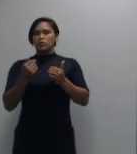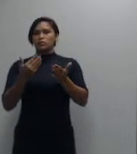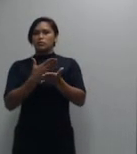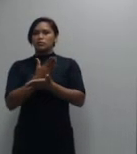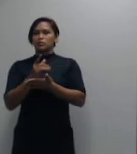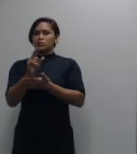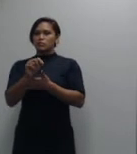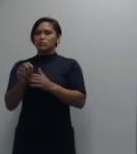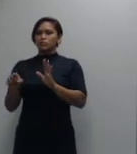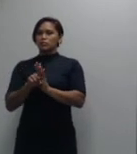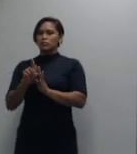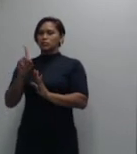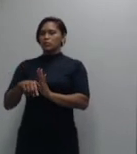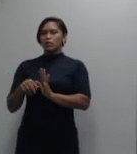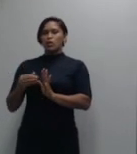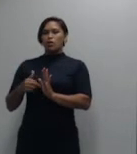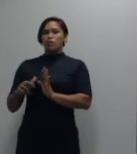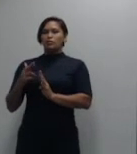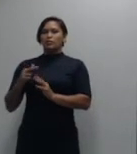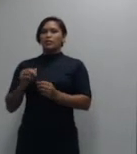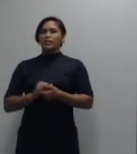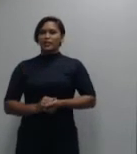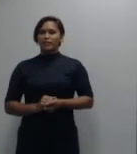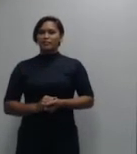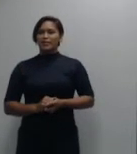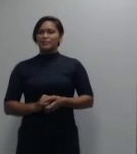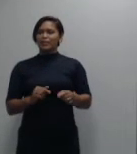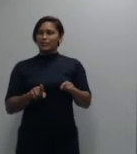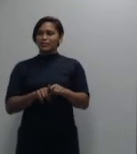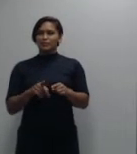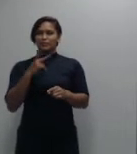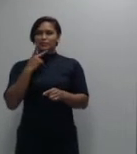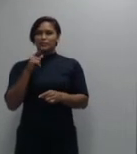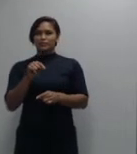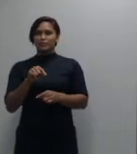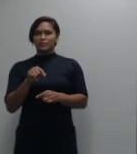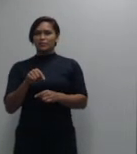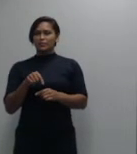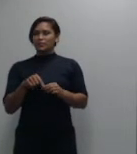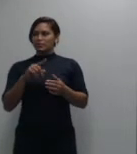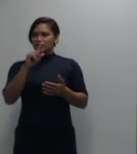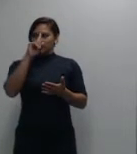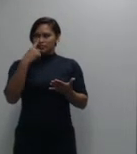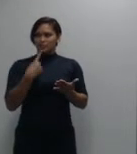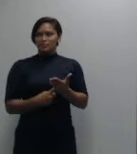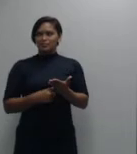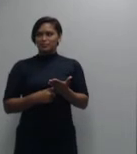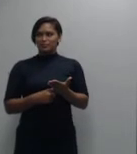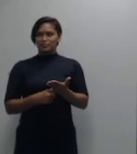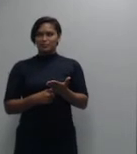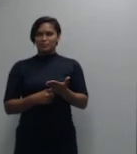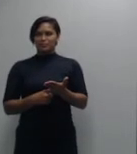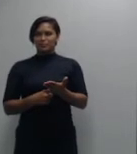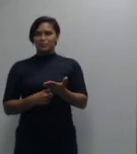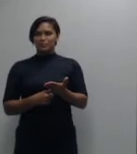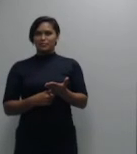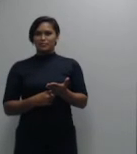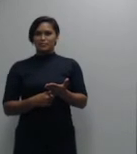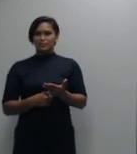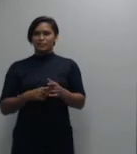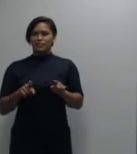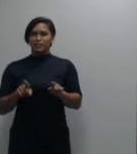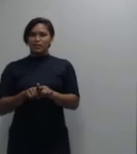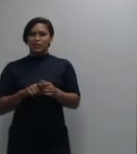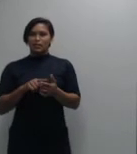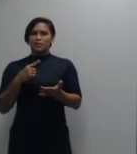que tá todos os embargos de declaração e foi por isso que se determinou que eu respeito ao TAF ao